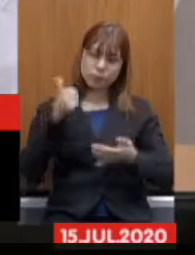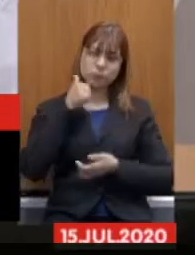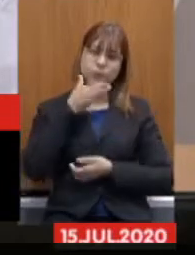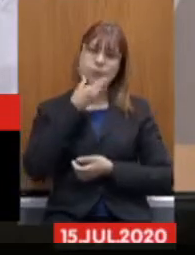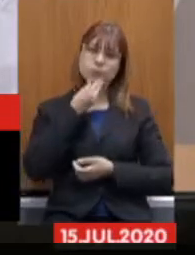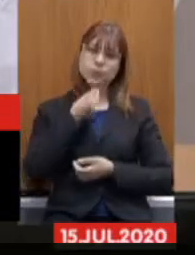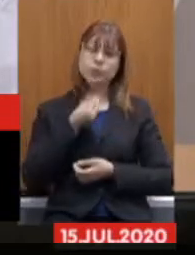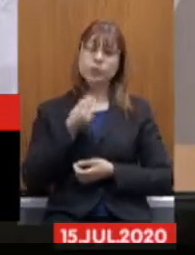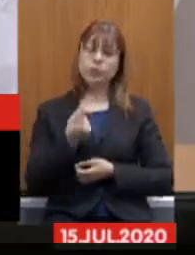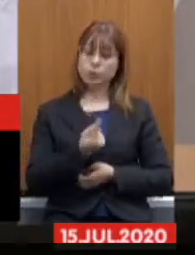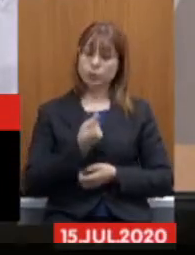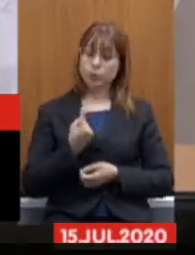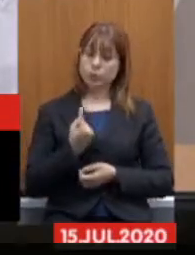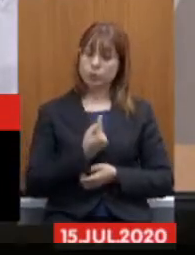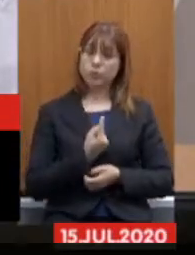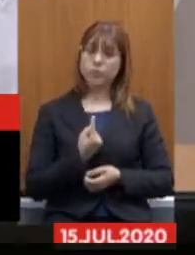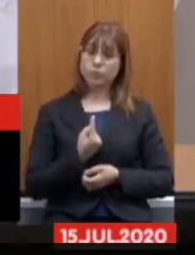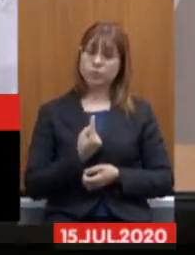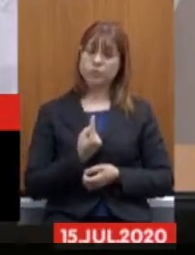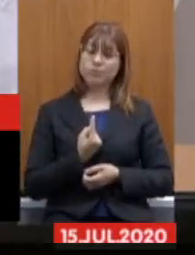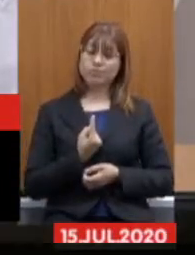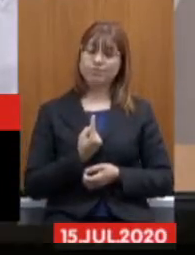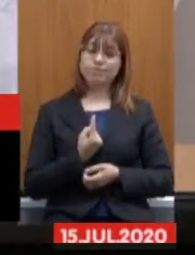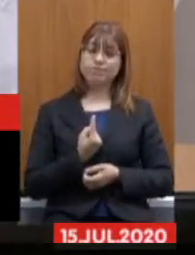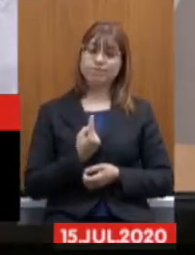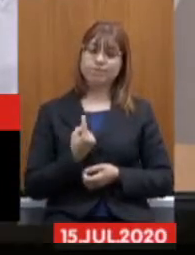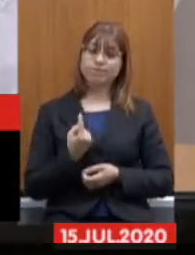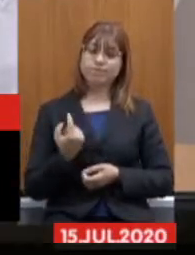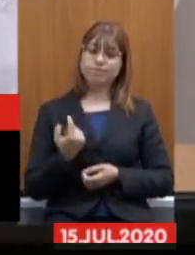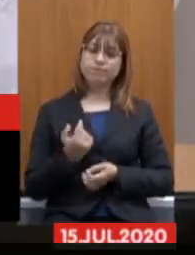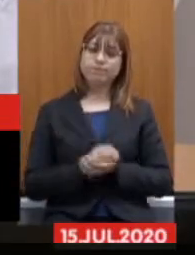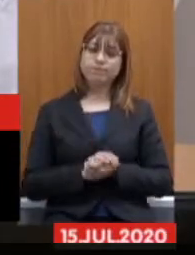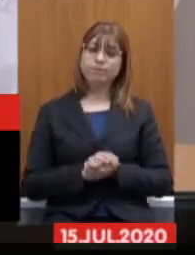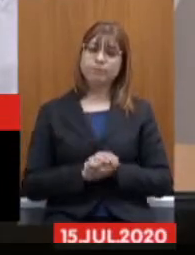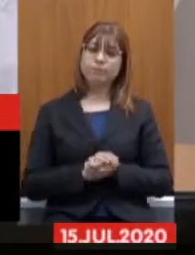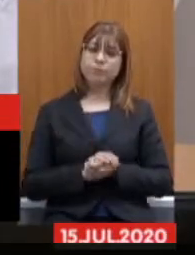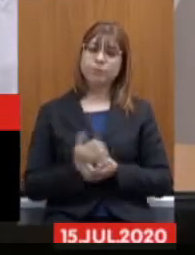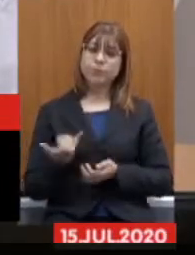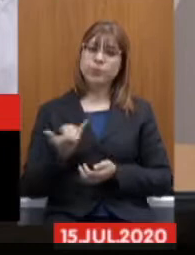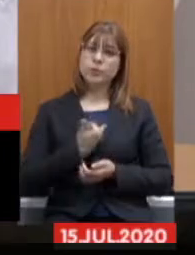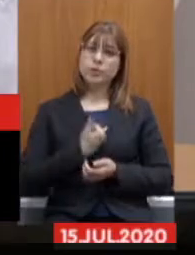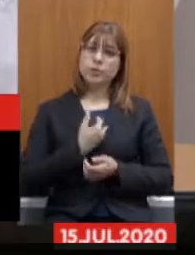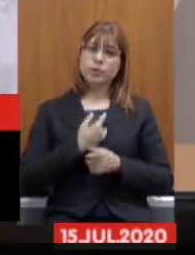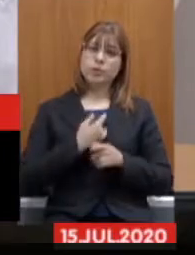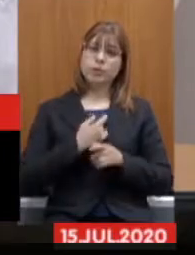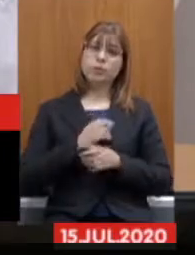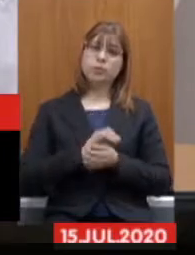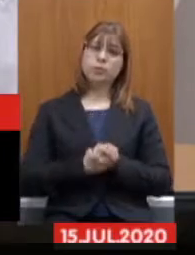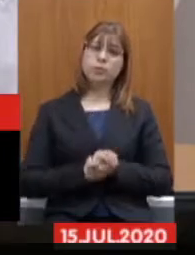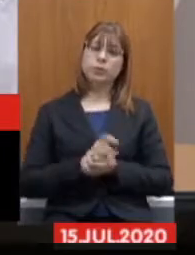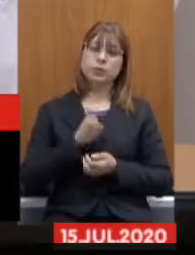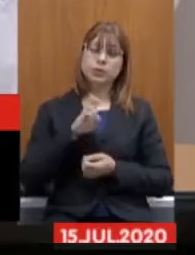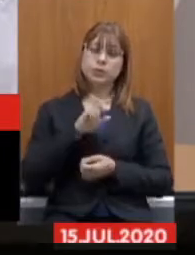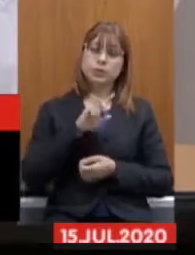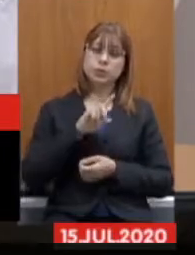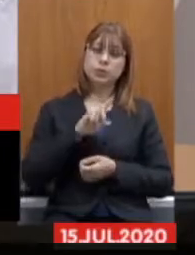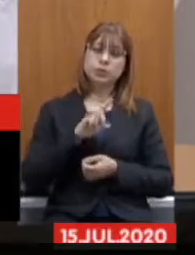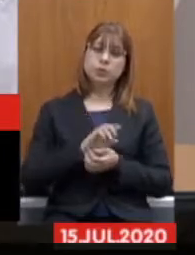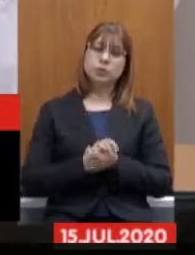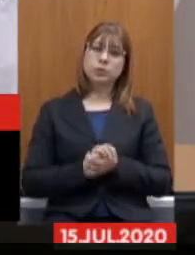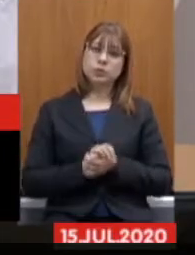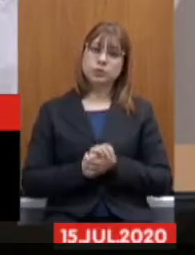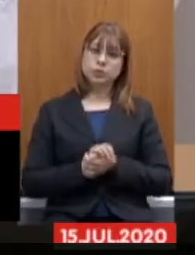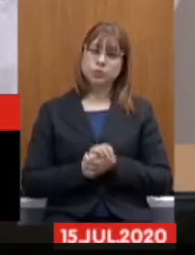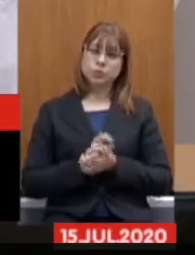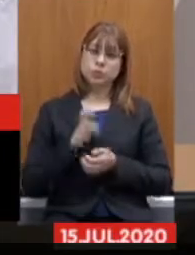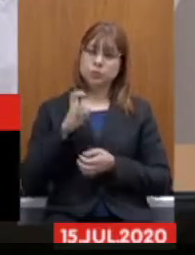todas que nós tivemos hoje a notícia de uma queda de cinco boeing 737